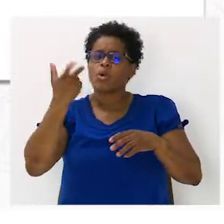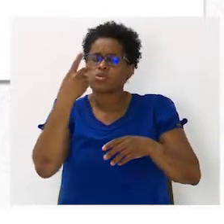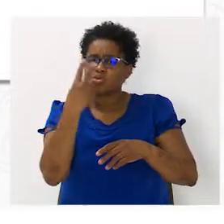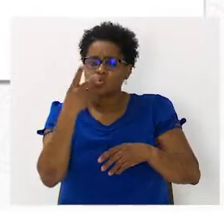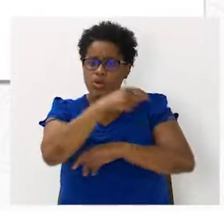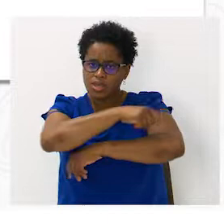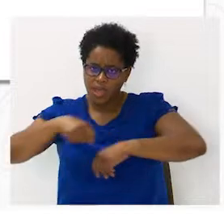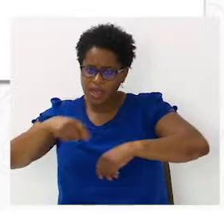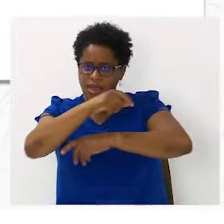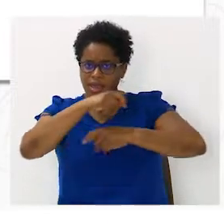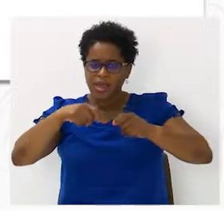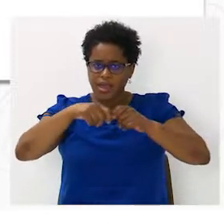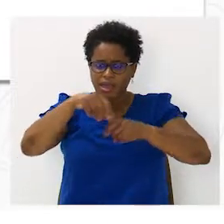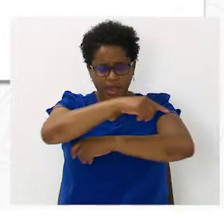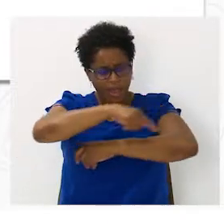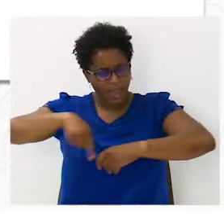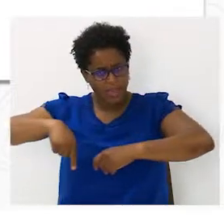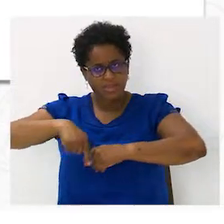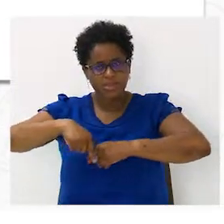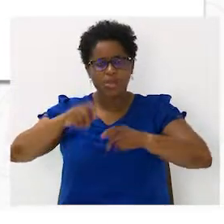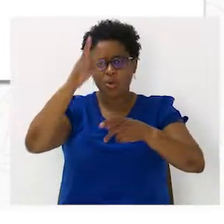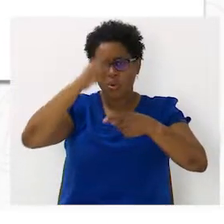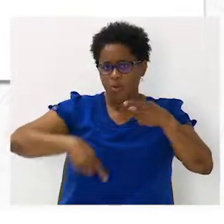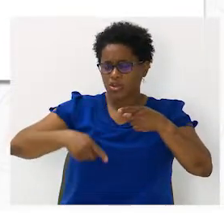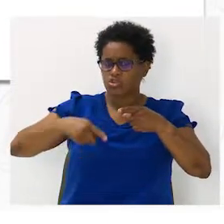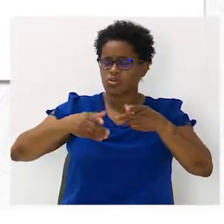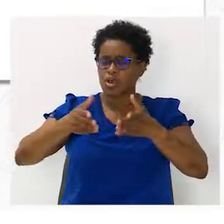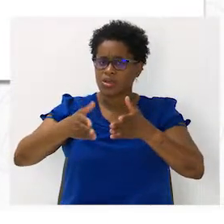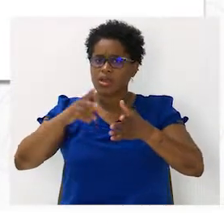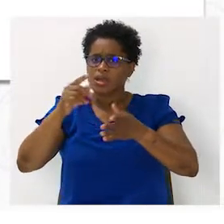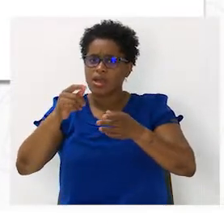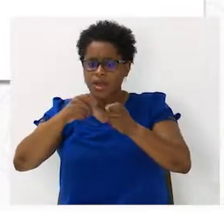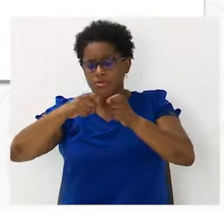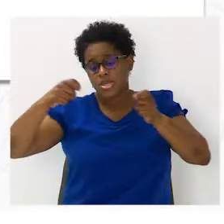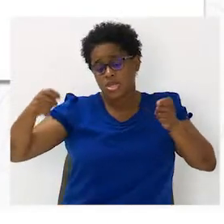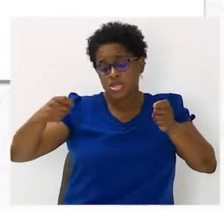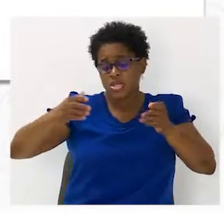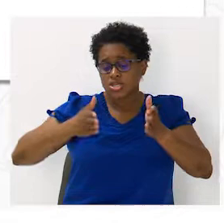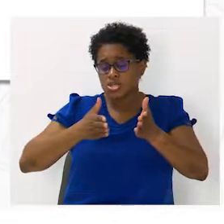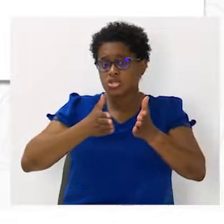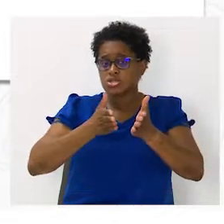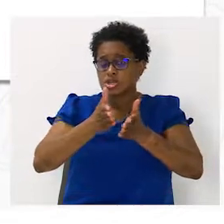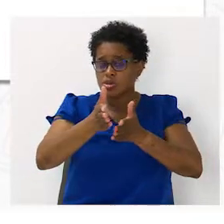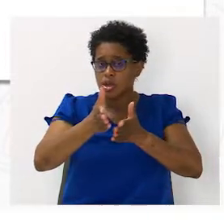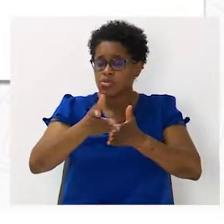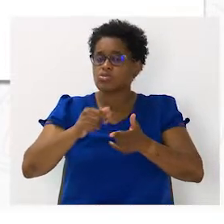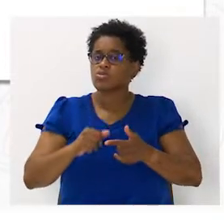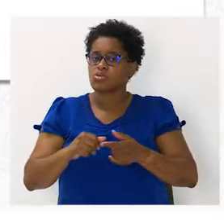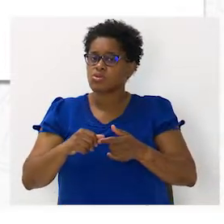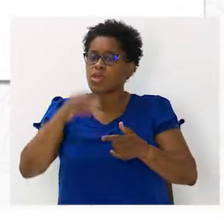retas paralelas, as medidas dos segmentos delimitados pelas transversais